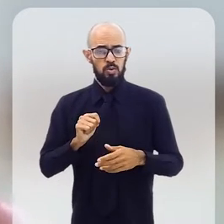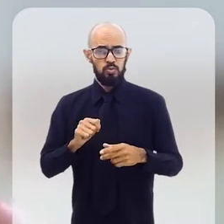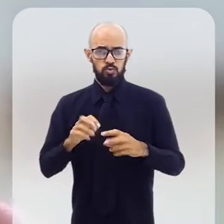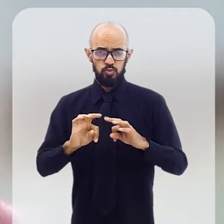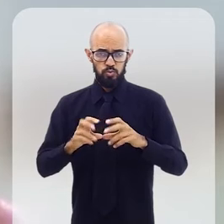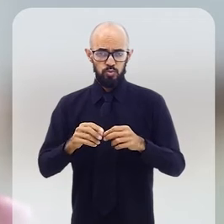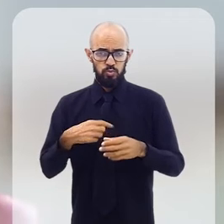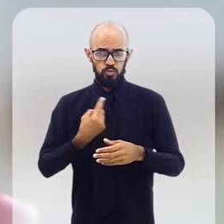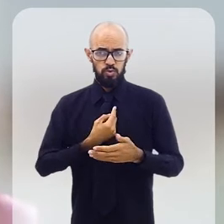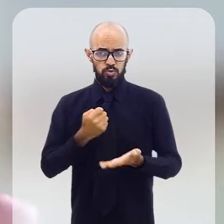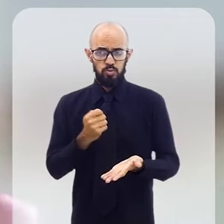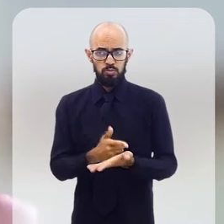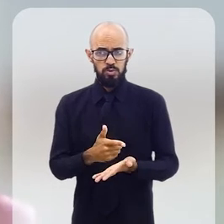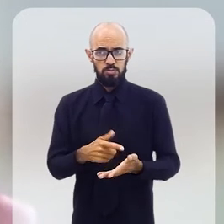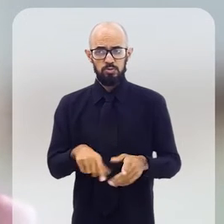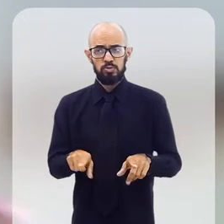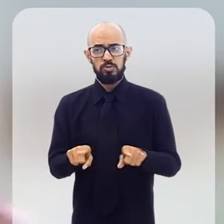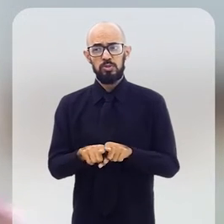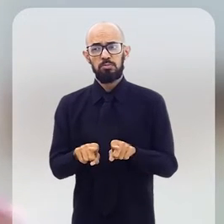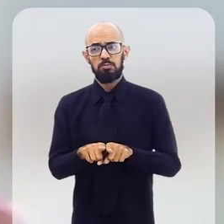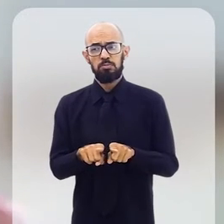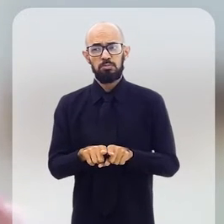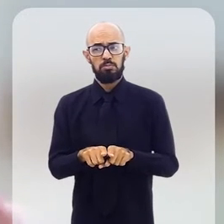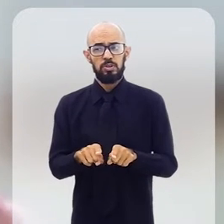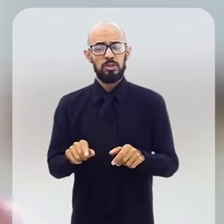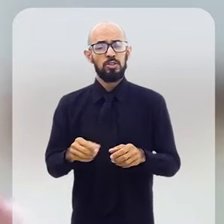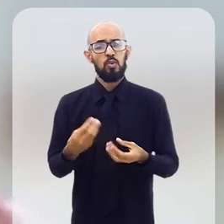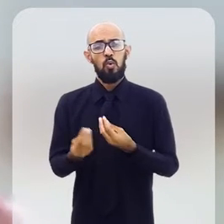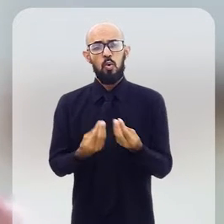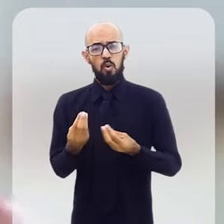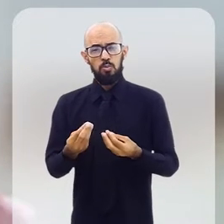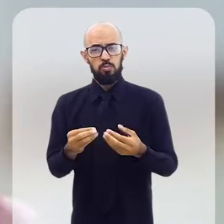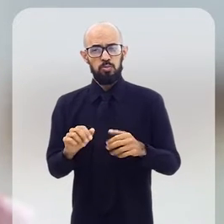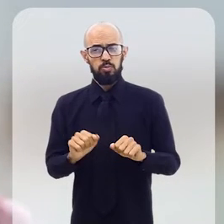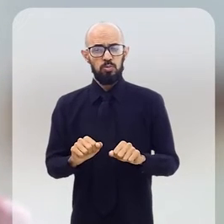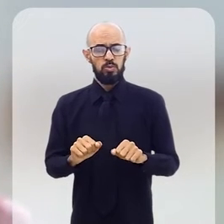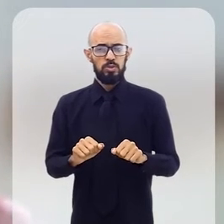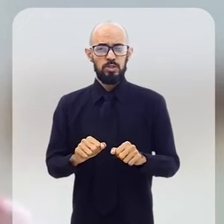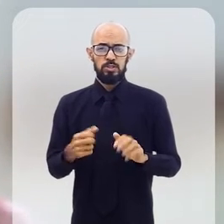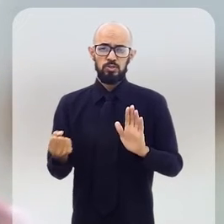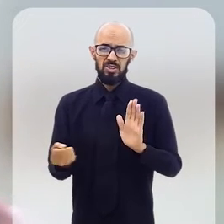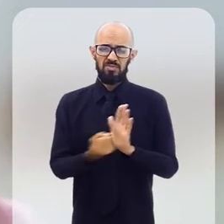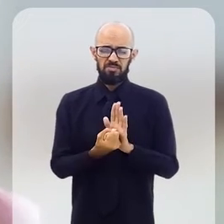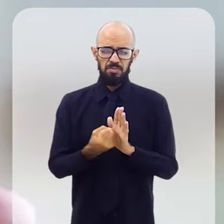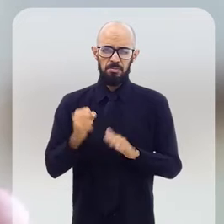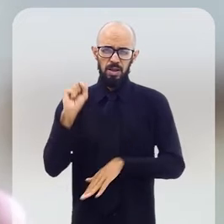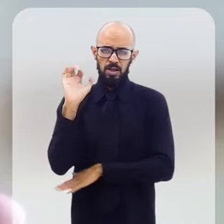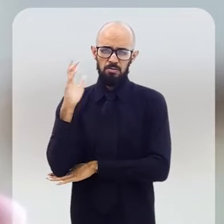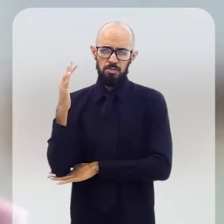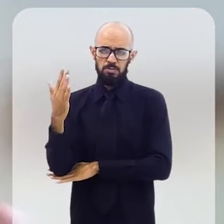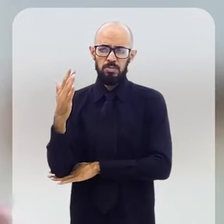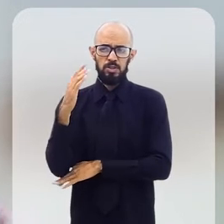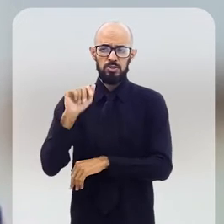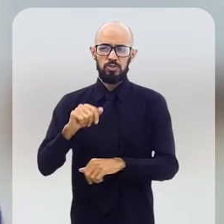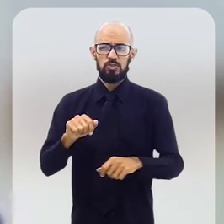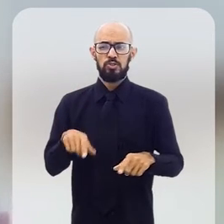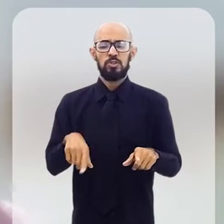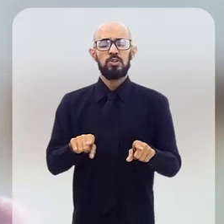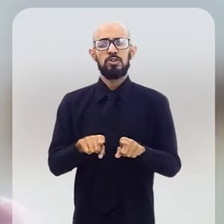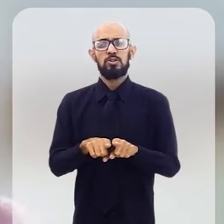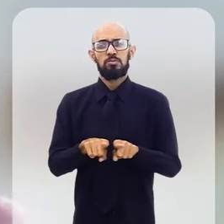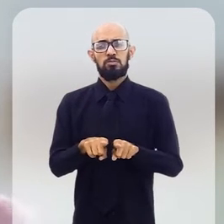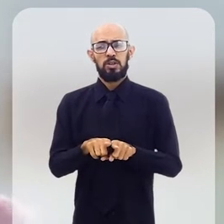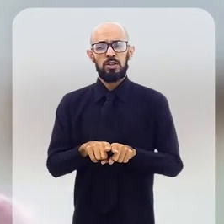estão consumindo, que o produto foi feito, de que forma ele impactou o meio ambiente ou não, quais são